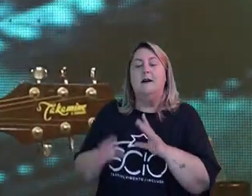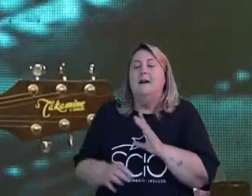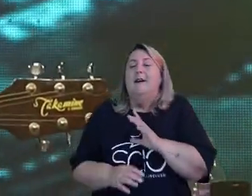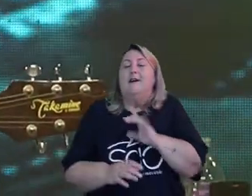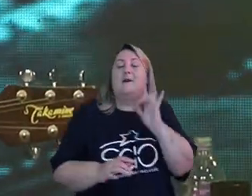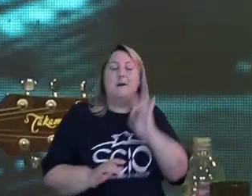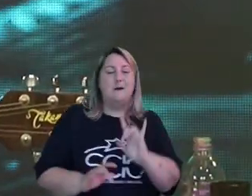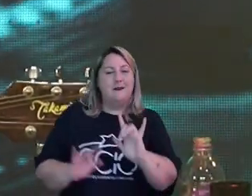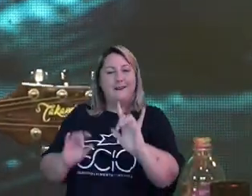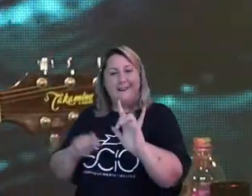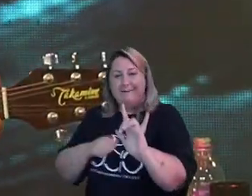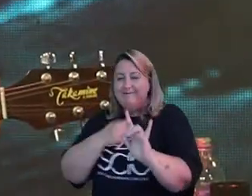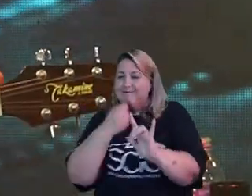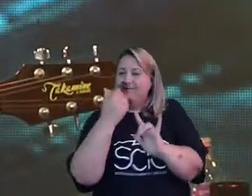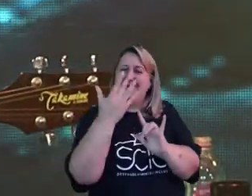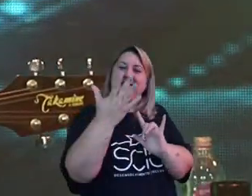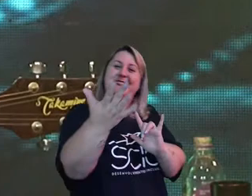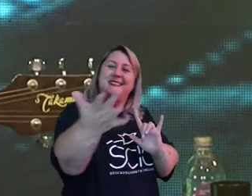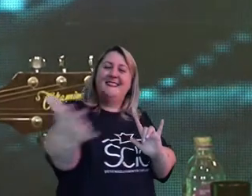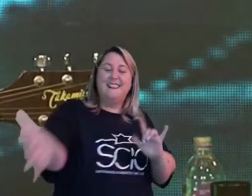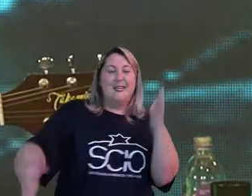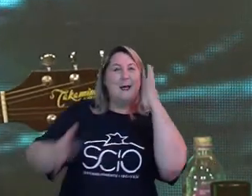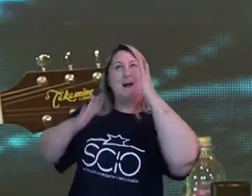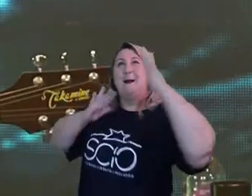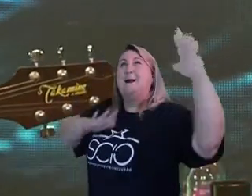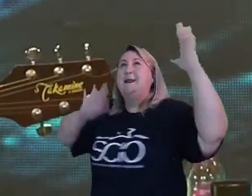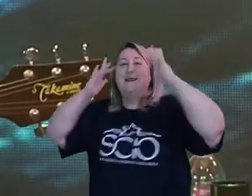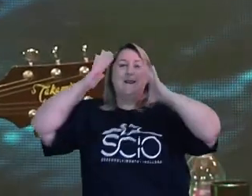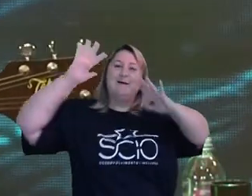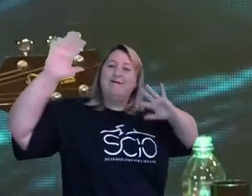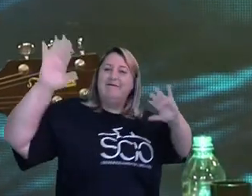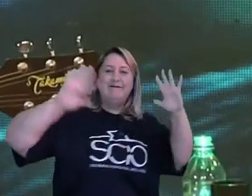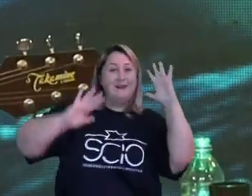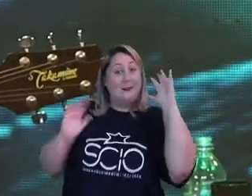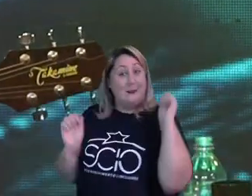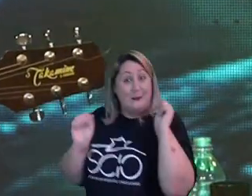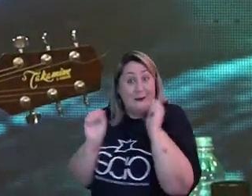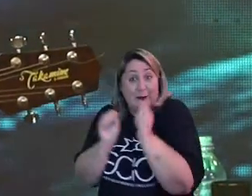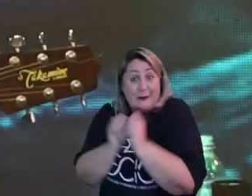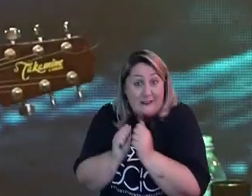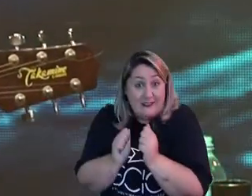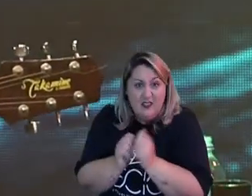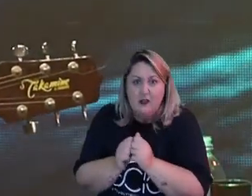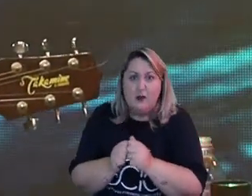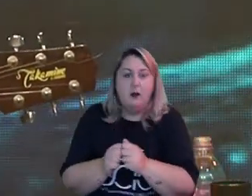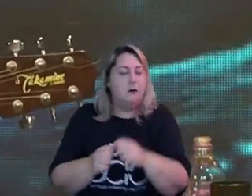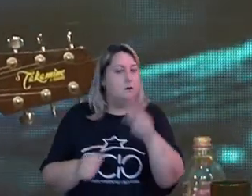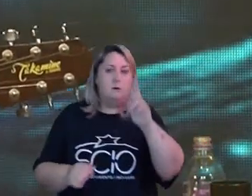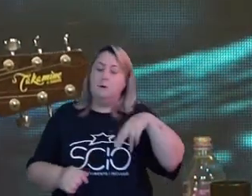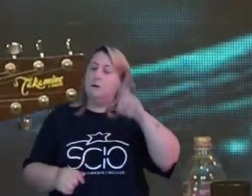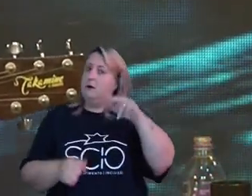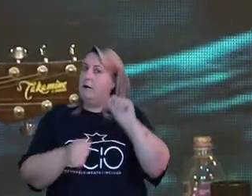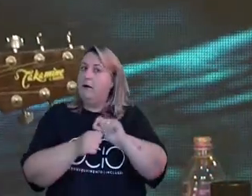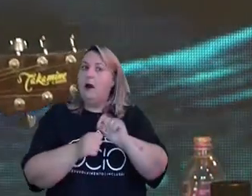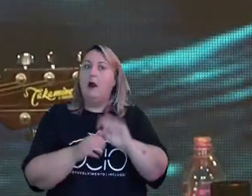fora o amor que eu te dei. Sambinha, vai, Sambinha. Sambinha no pé, vai.